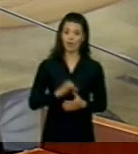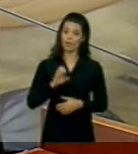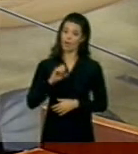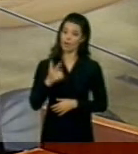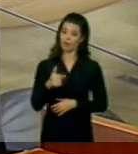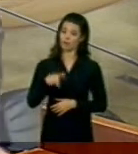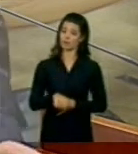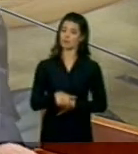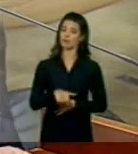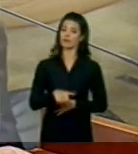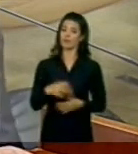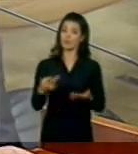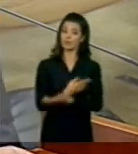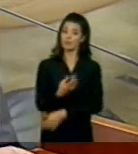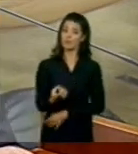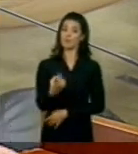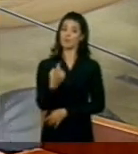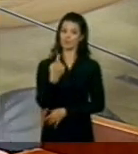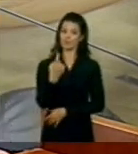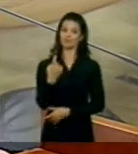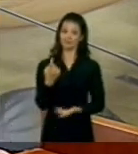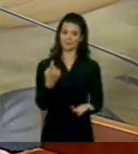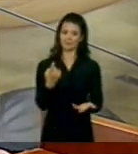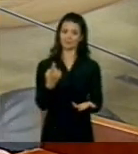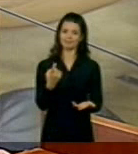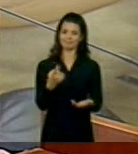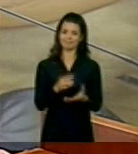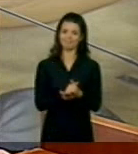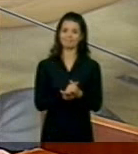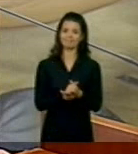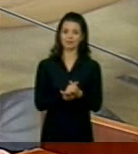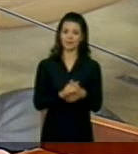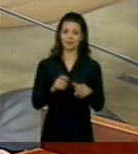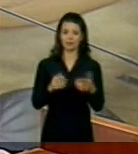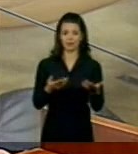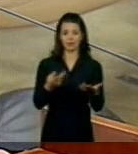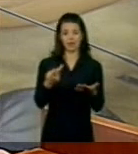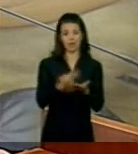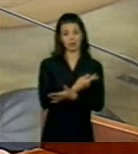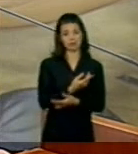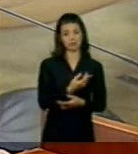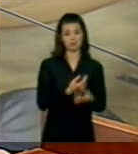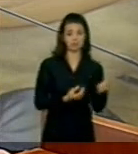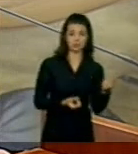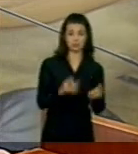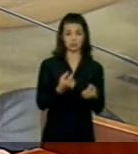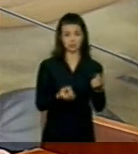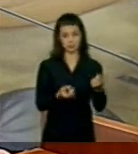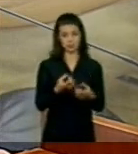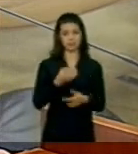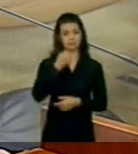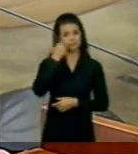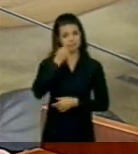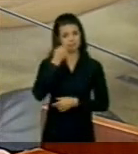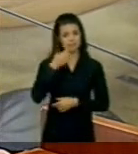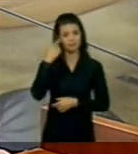sui generis e que alcançou a poucos, tanto como deputados quanto como advogados, que, portanto,